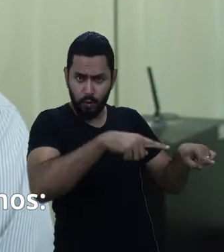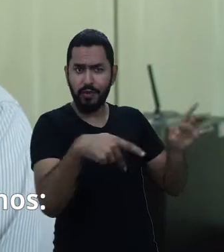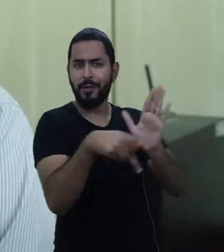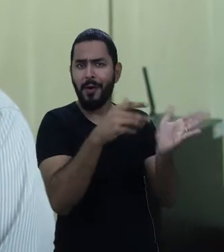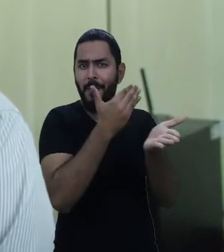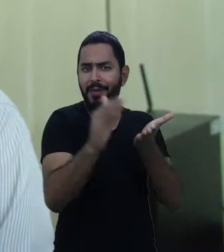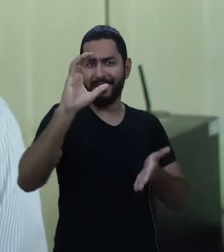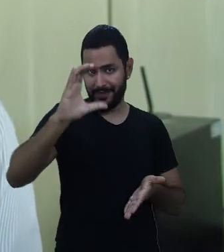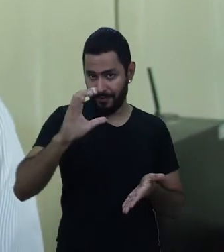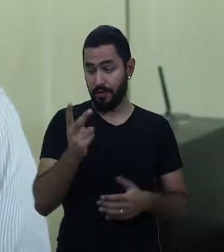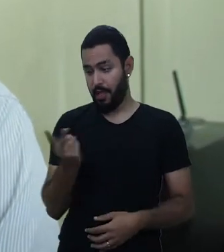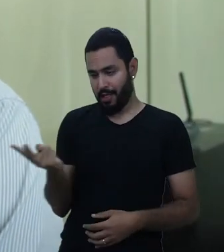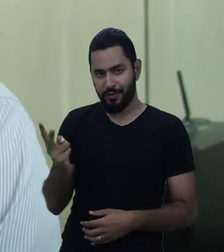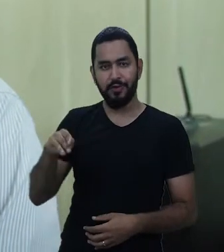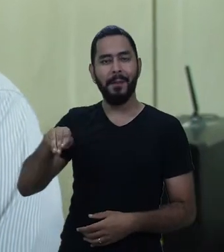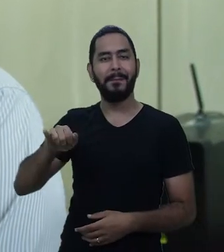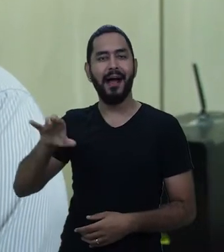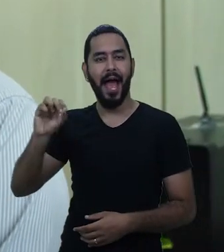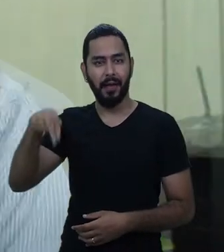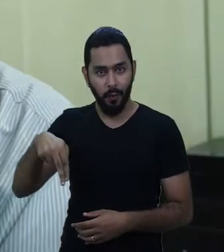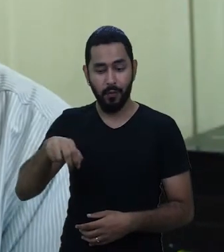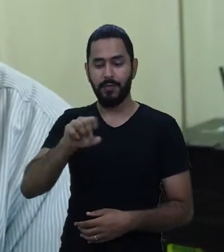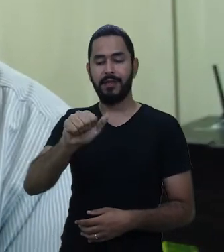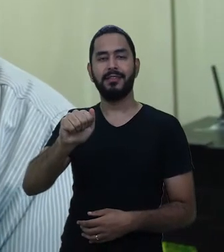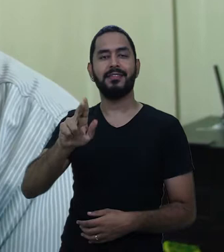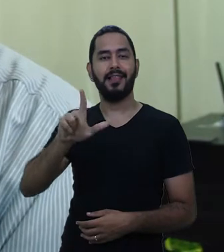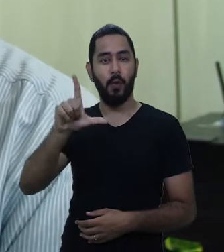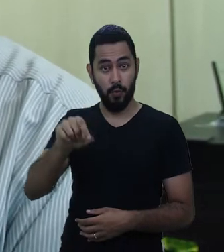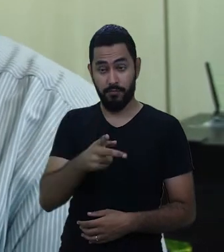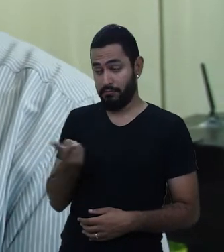para dois alunos, Maicon Barney e o Saulo.